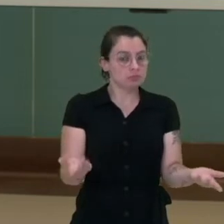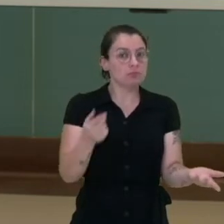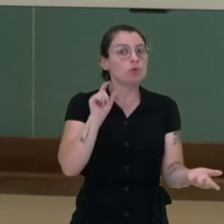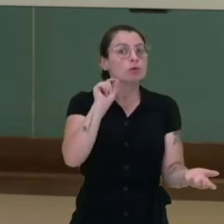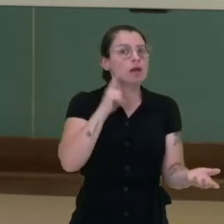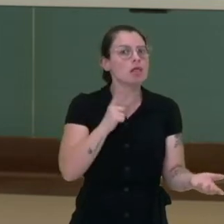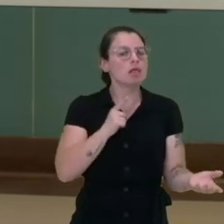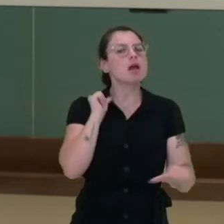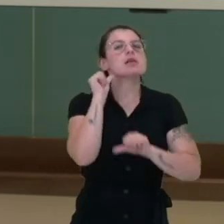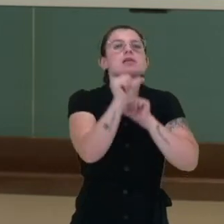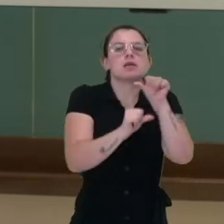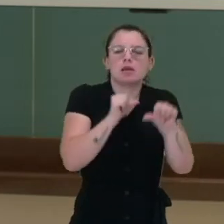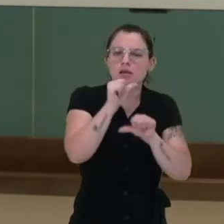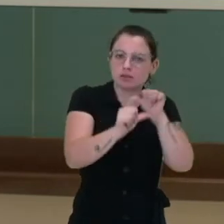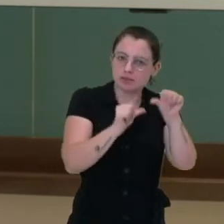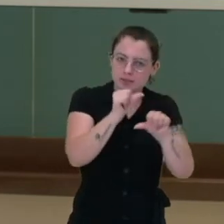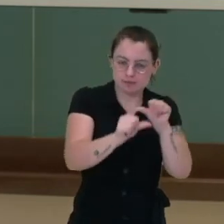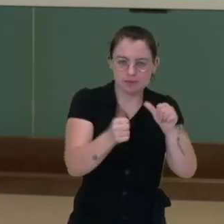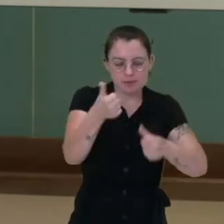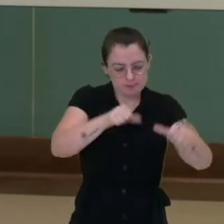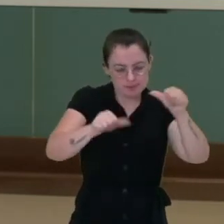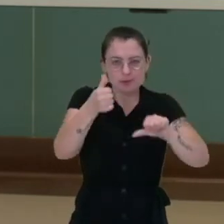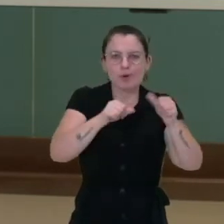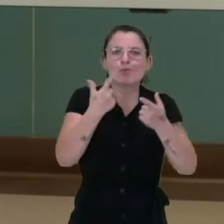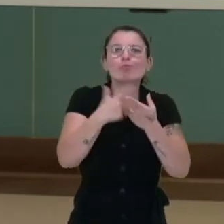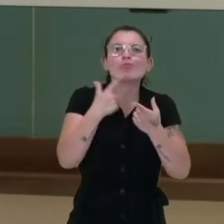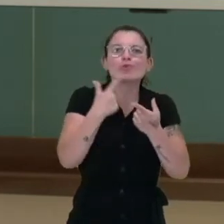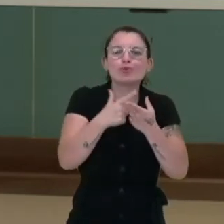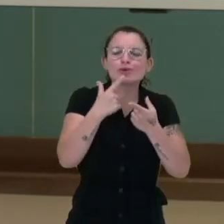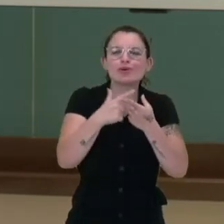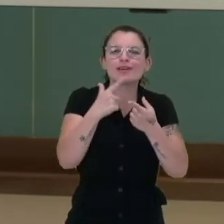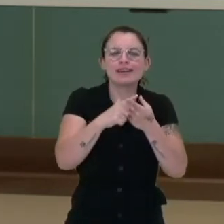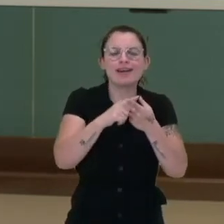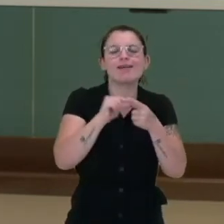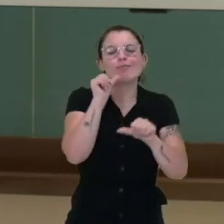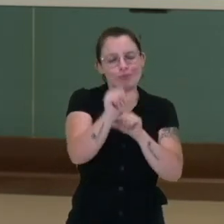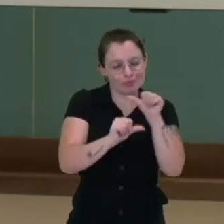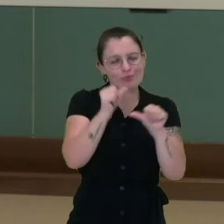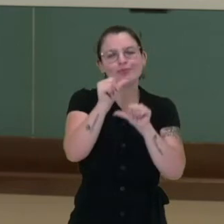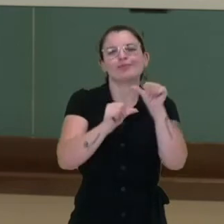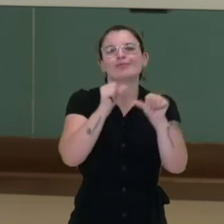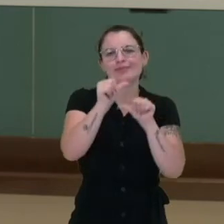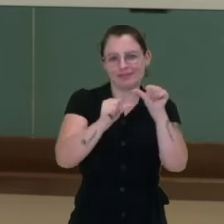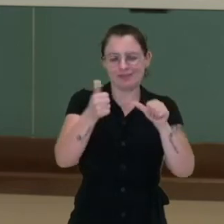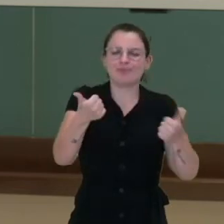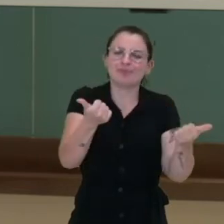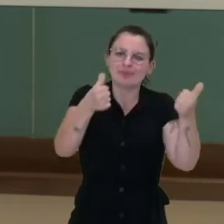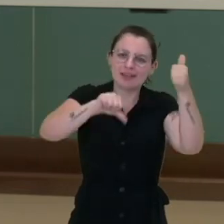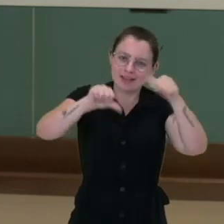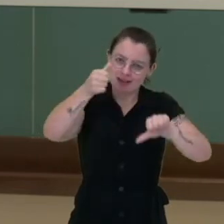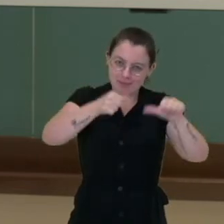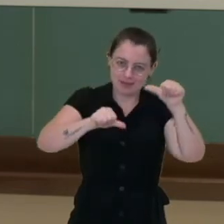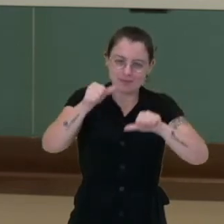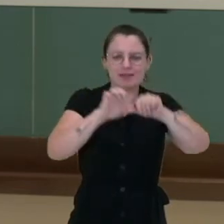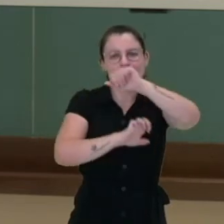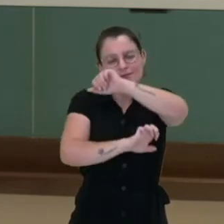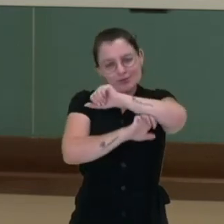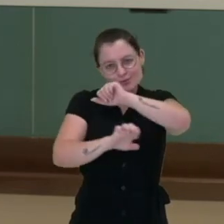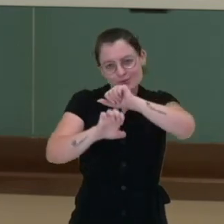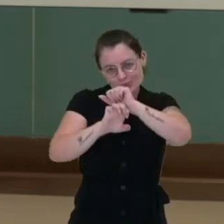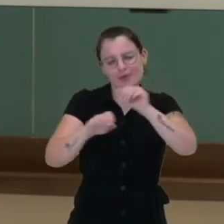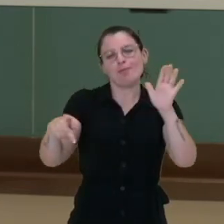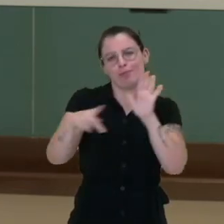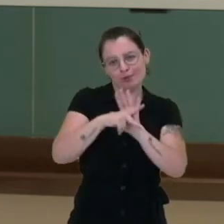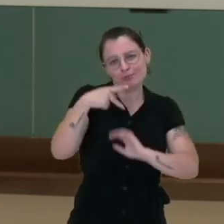uma transformação química, porque mudou quimicamente as estruturas que compõem